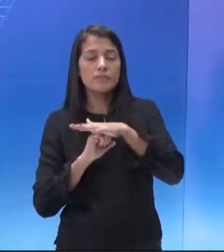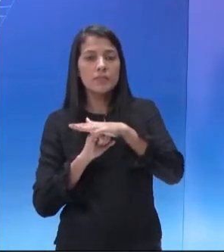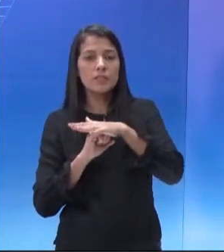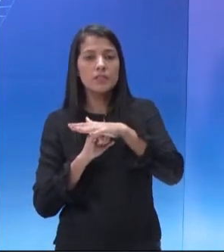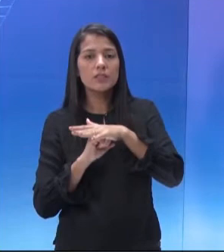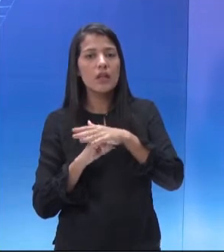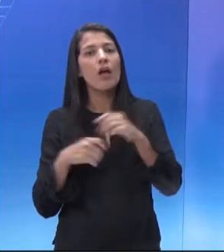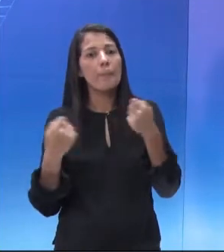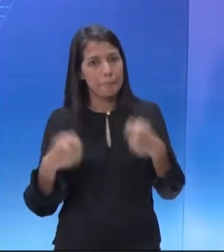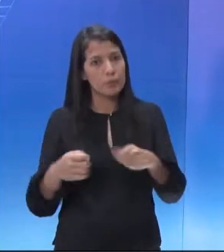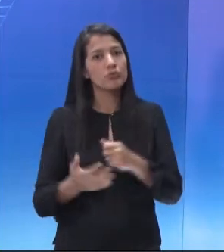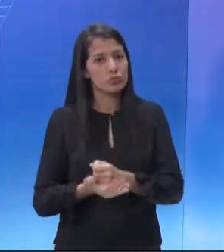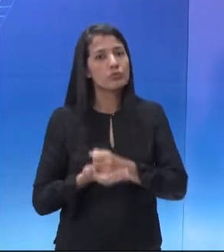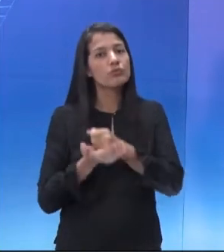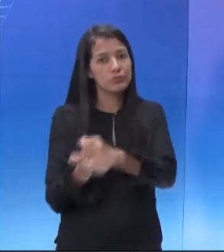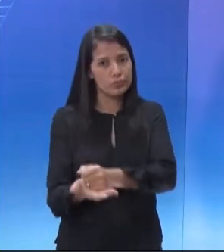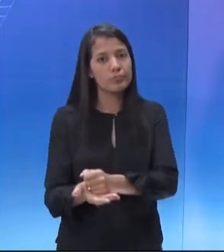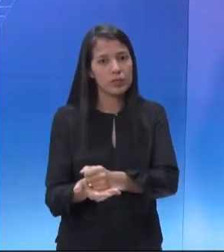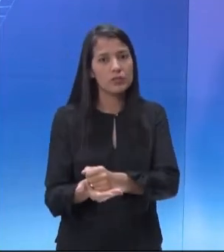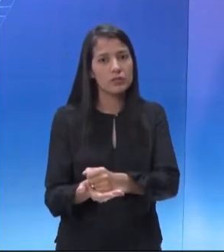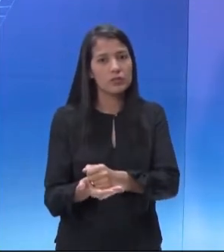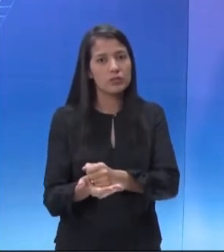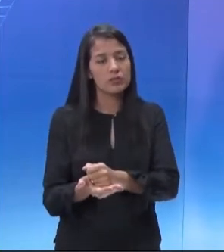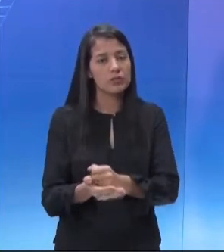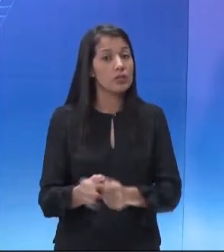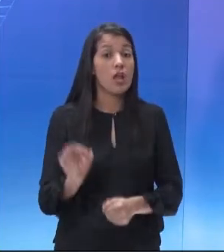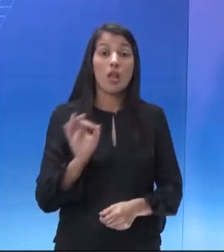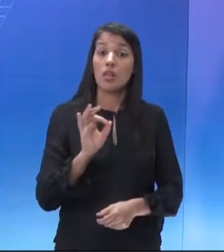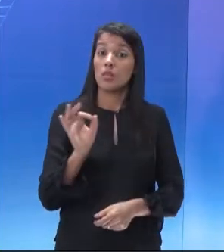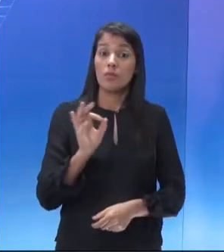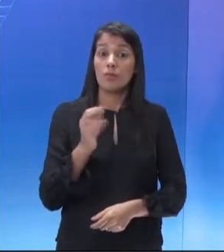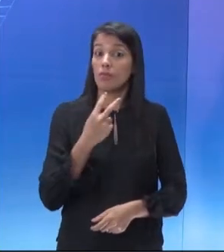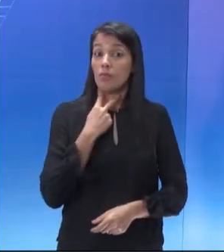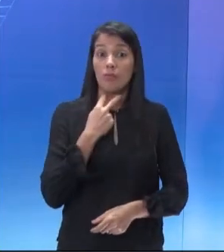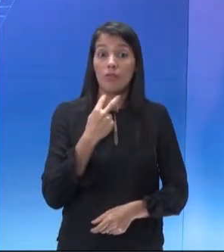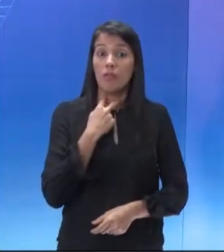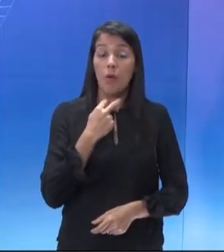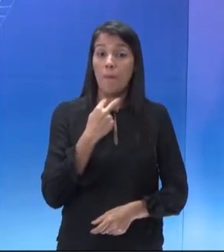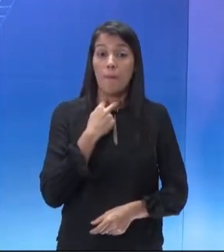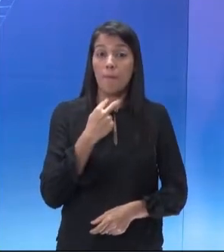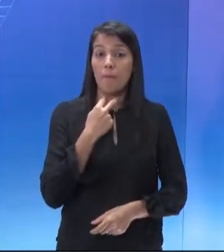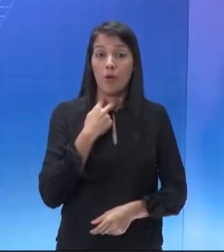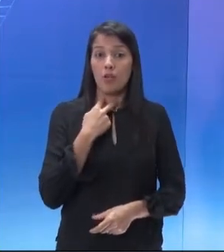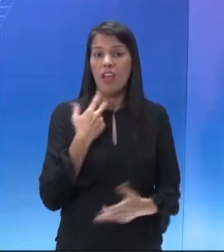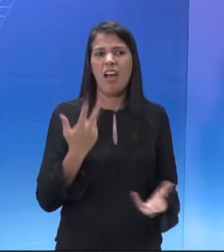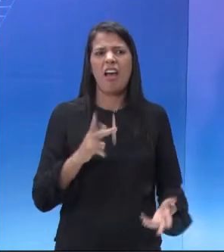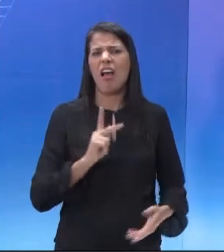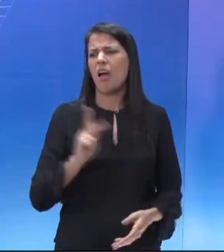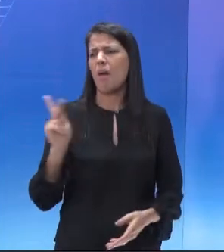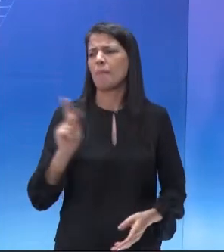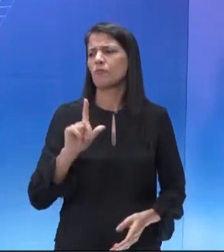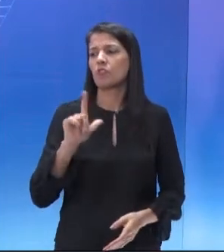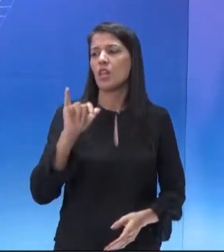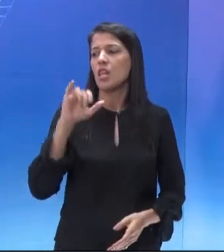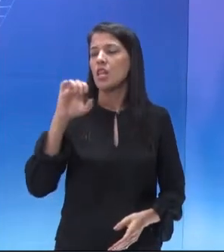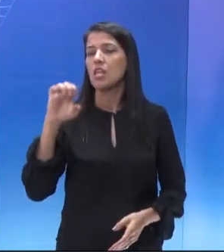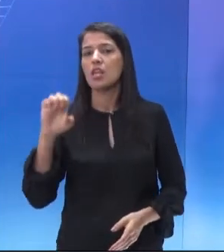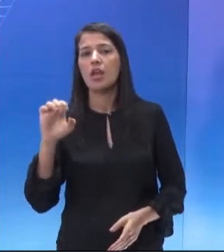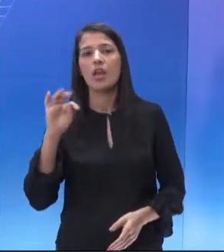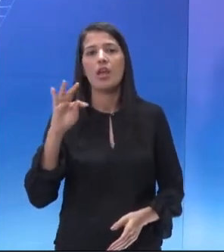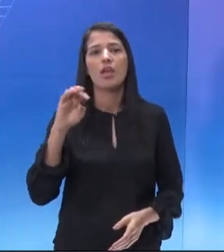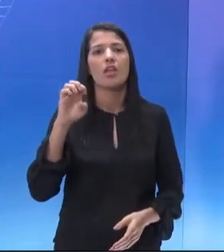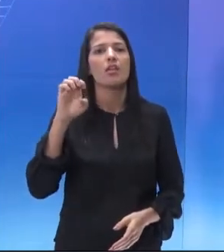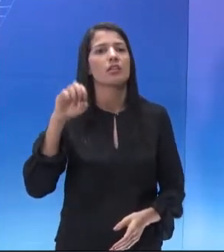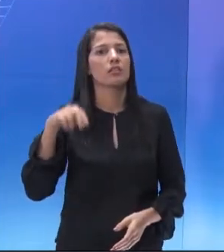de um ministério, certamente tem base de sustentação do seu argumento. Você não pode sair